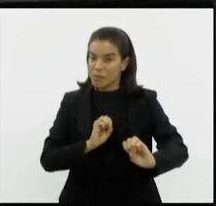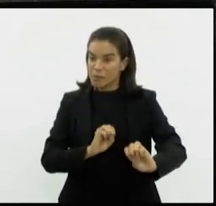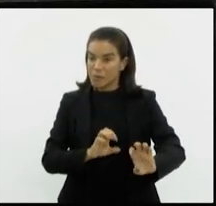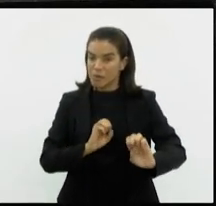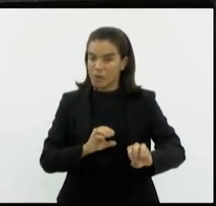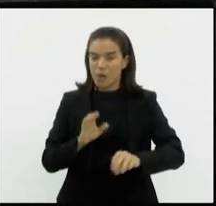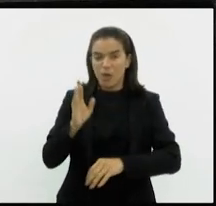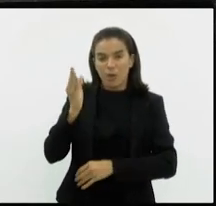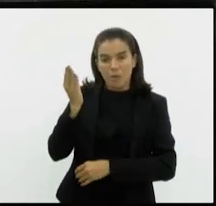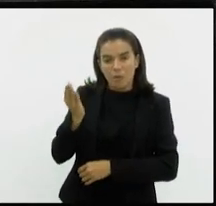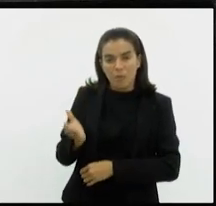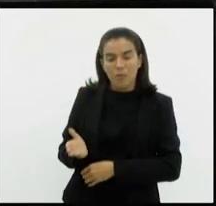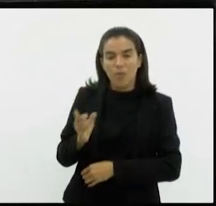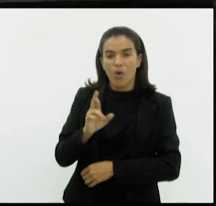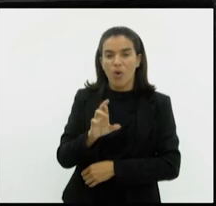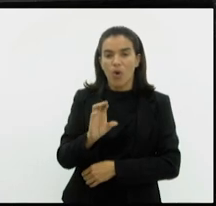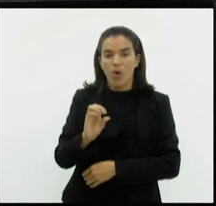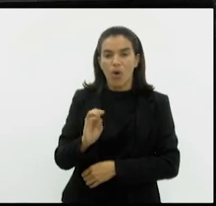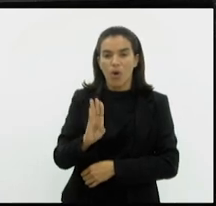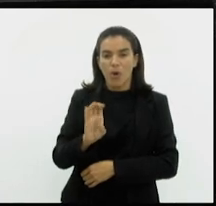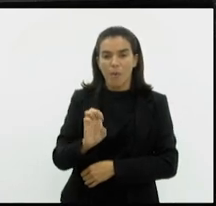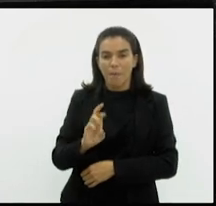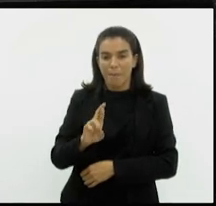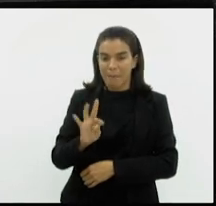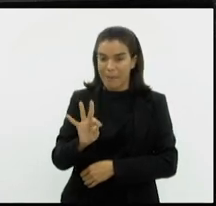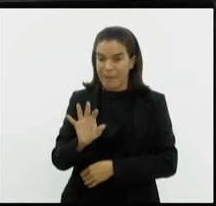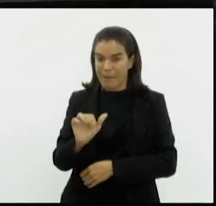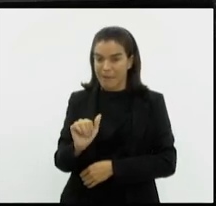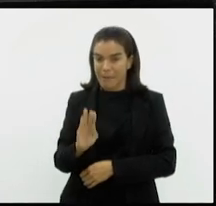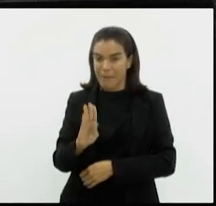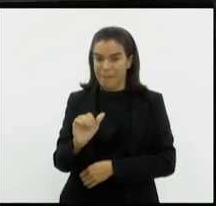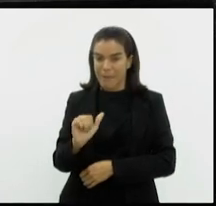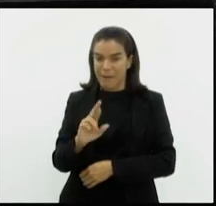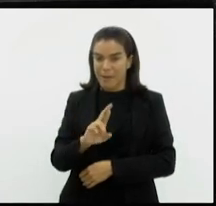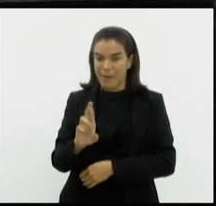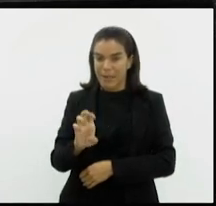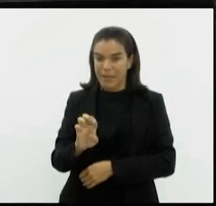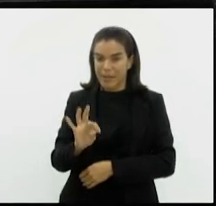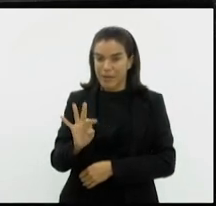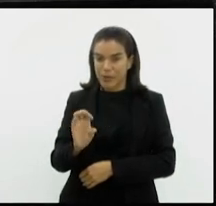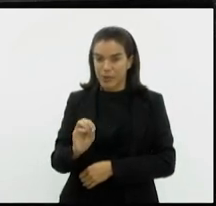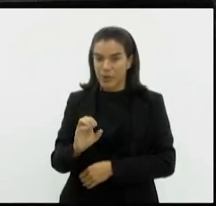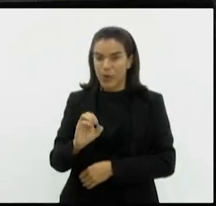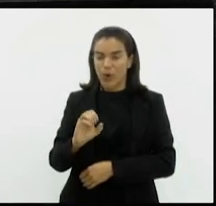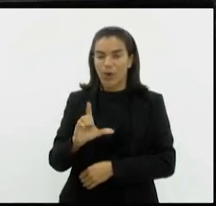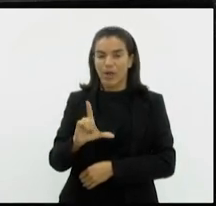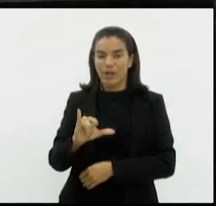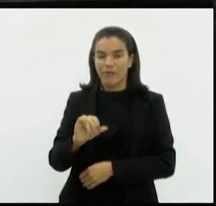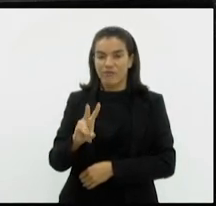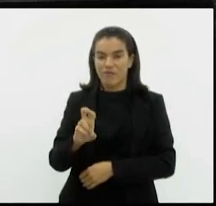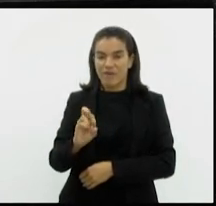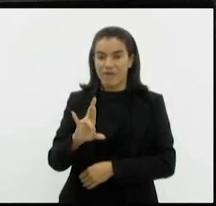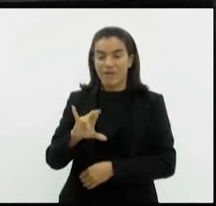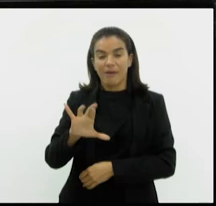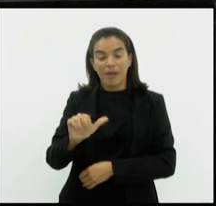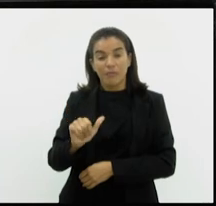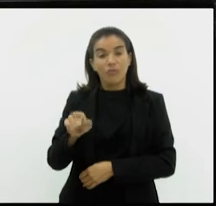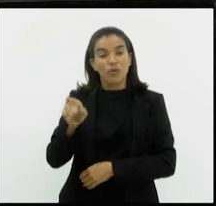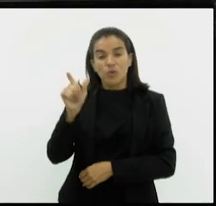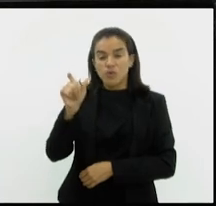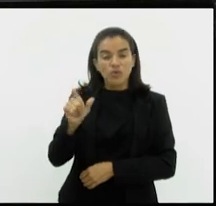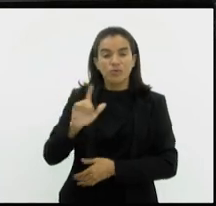a dona Roberta Barreto de Oliveira os dois casos são de tolerância